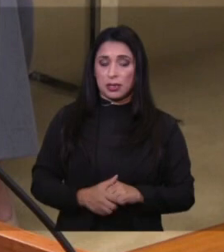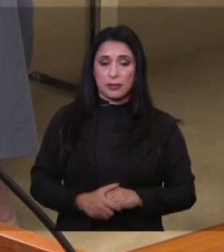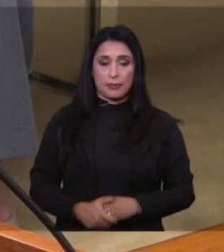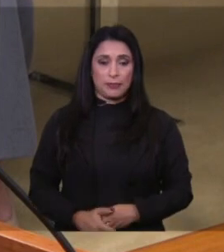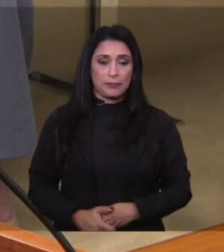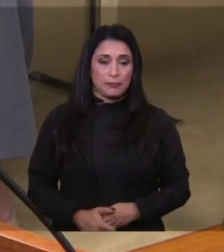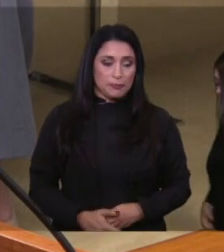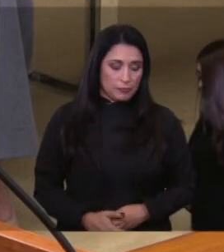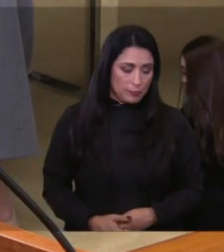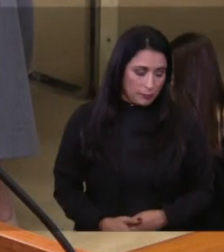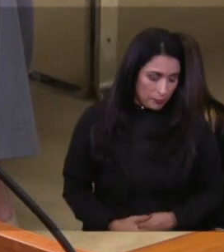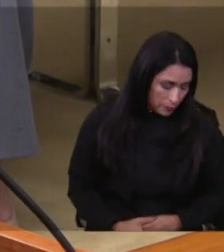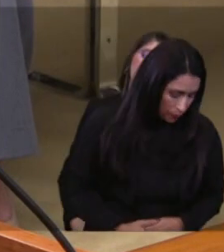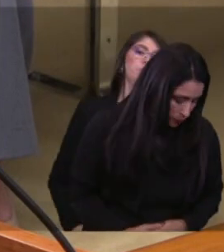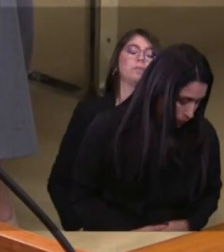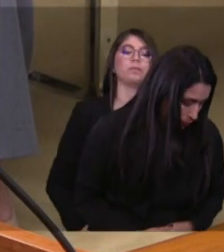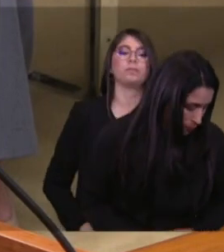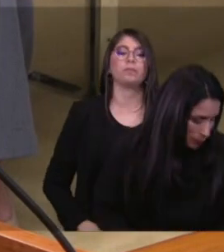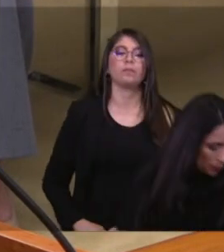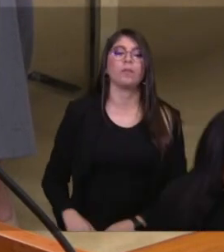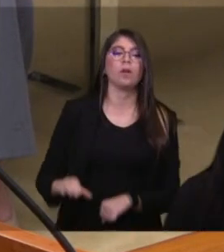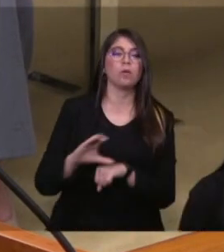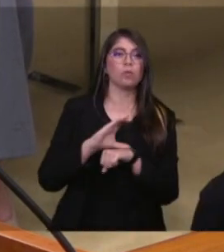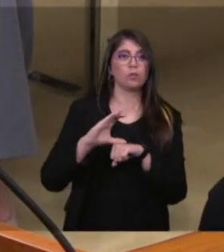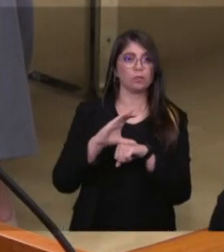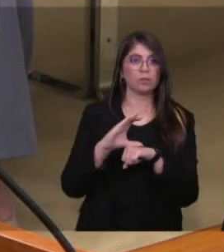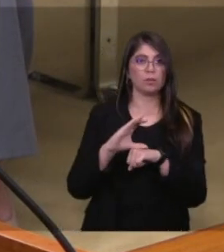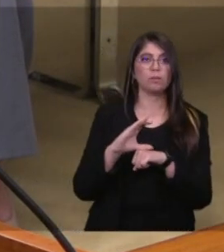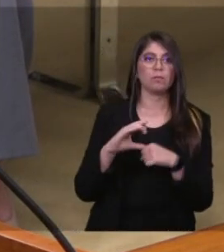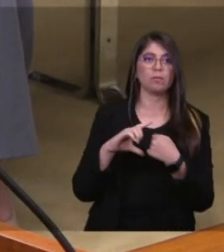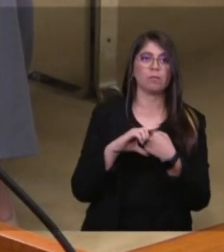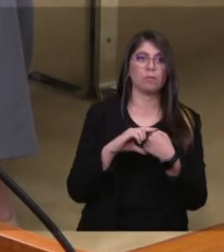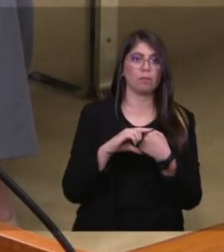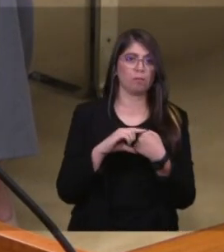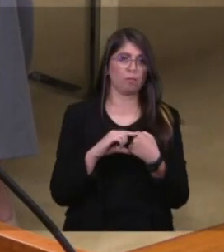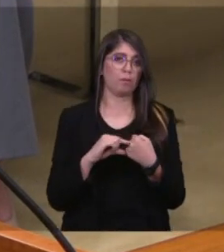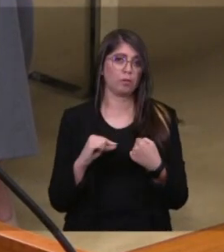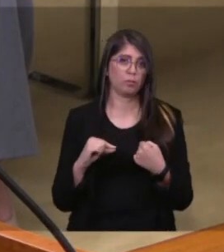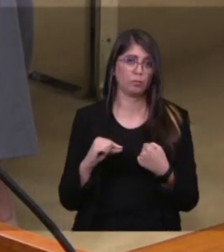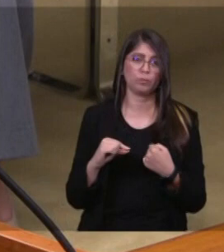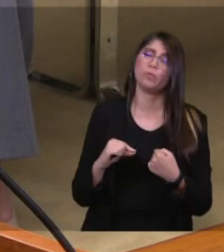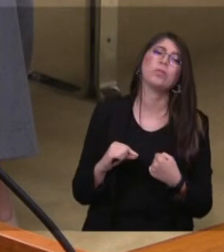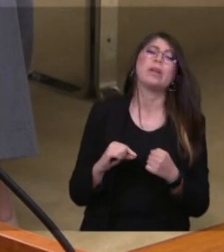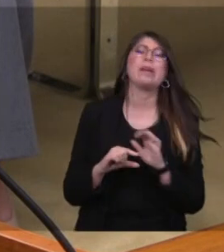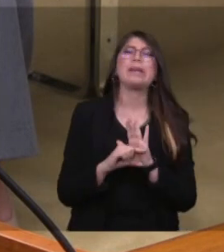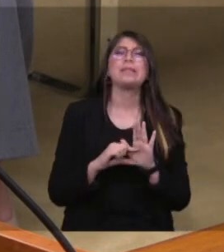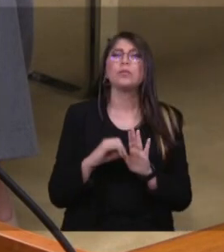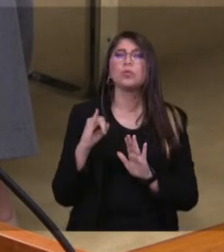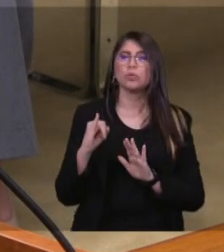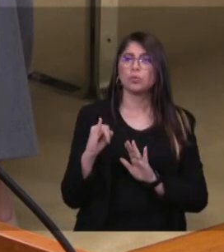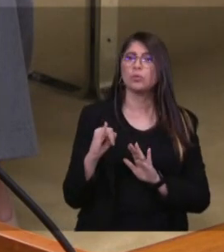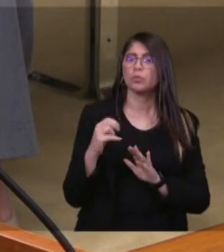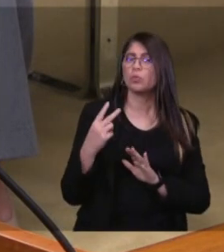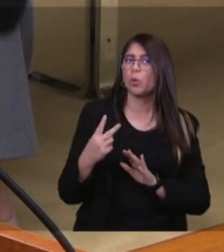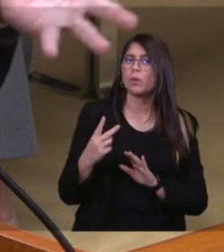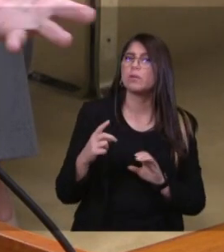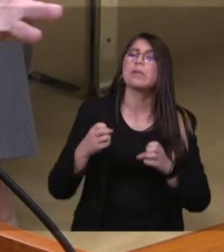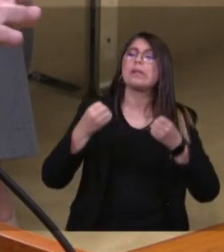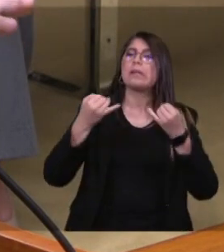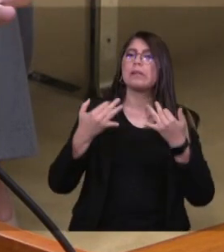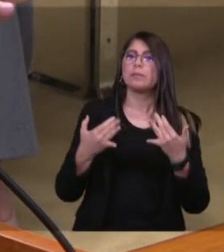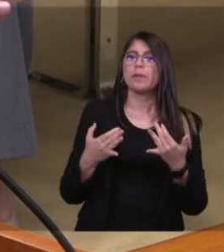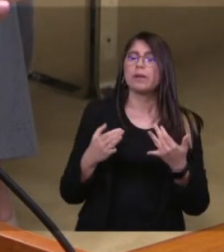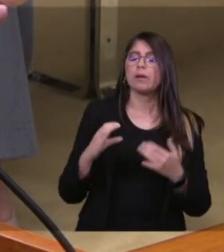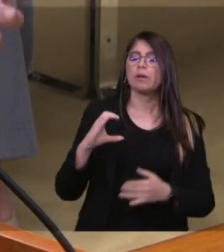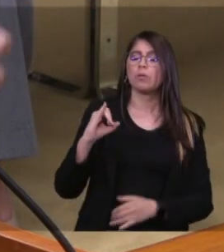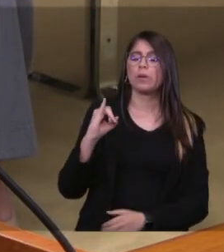Constituição Federal, no artigo 155, inciso 2, atribuiu de maneira cristalina a competência para os Estados-membros para instituir o